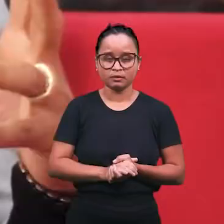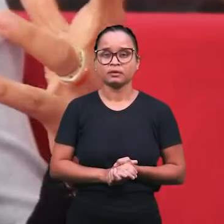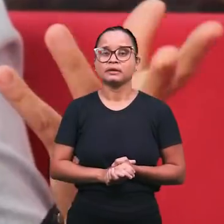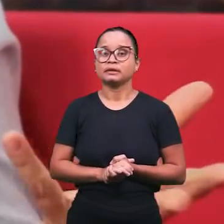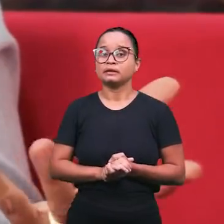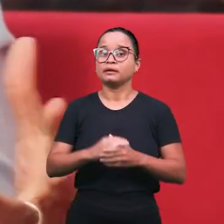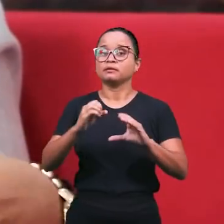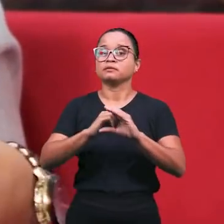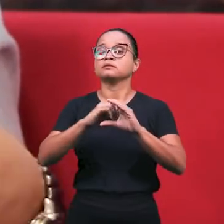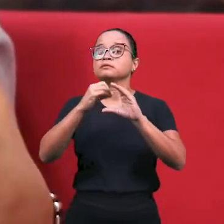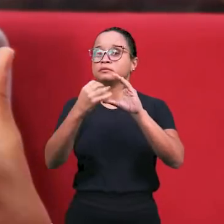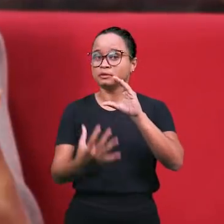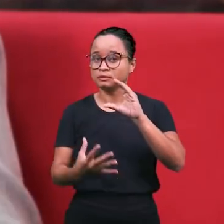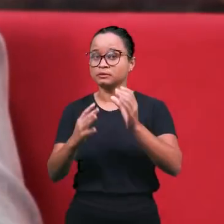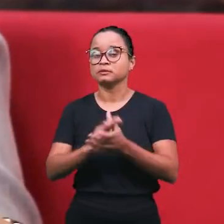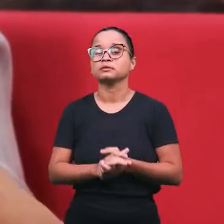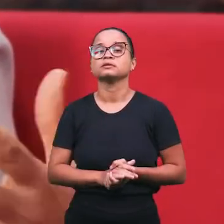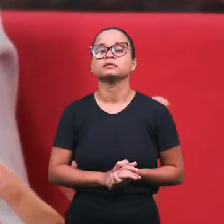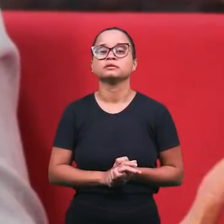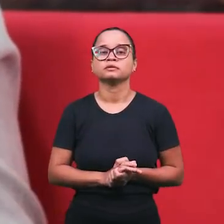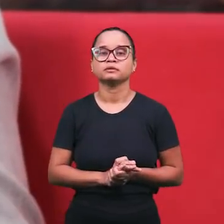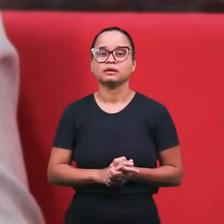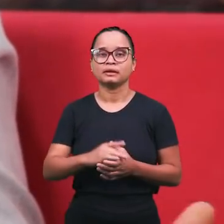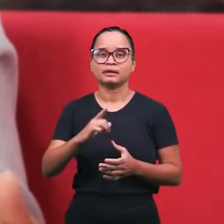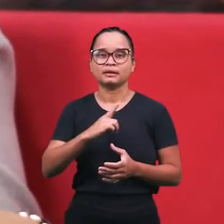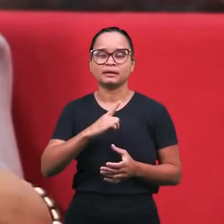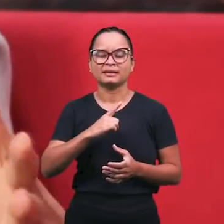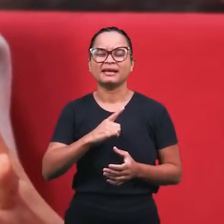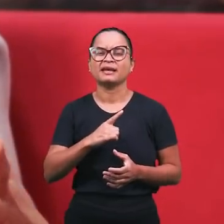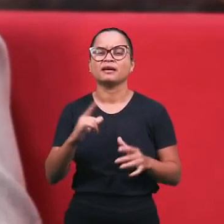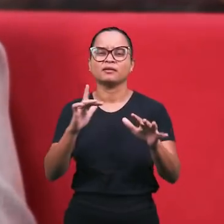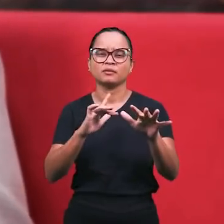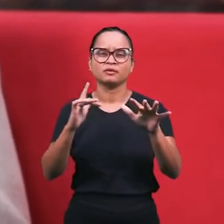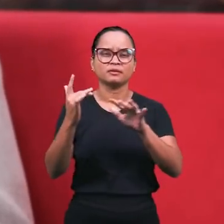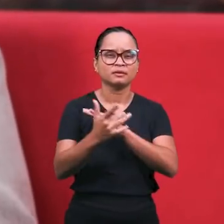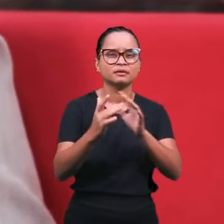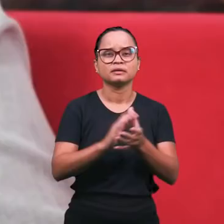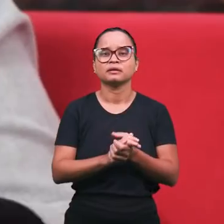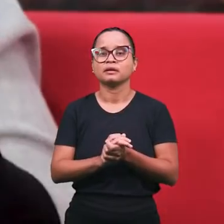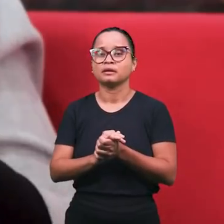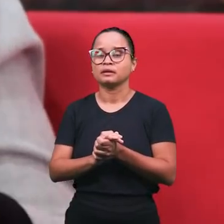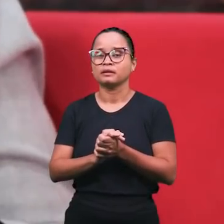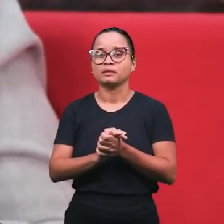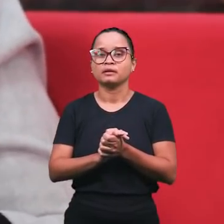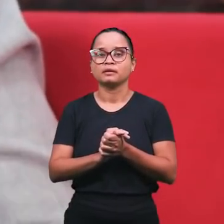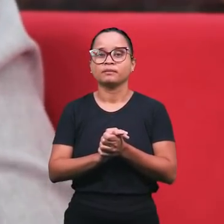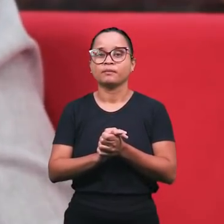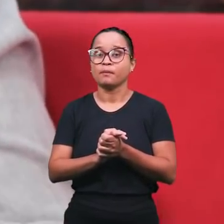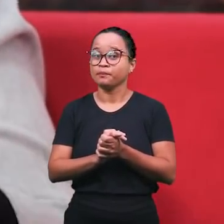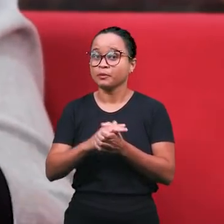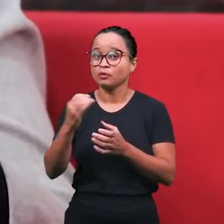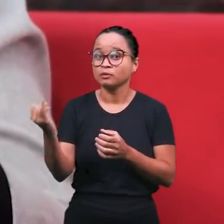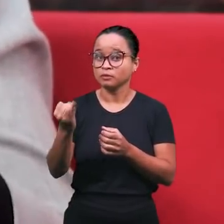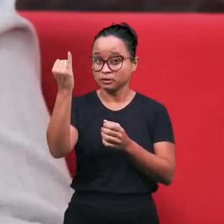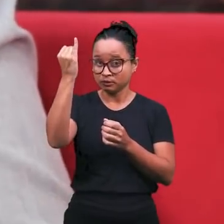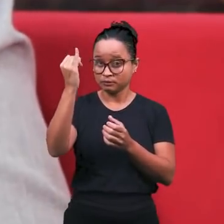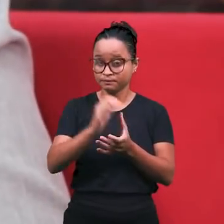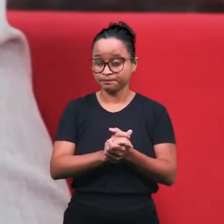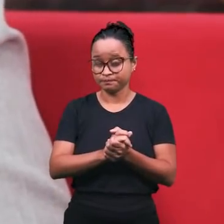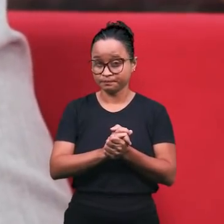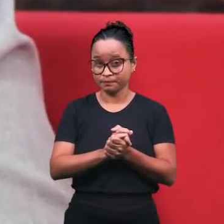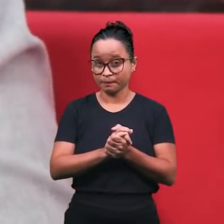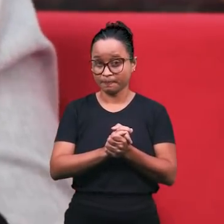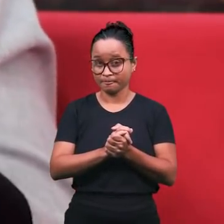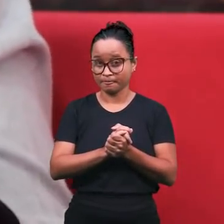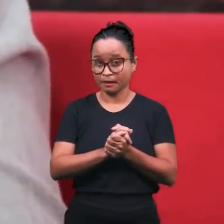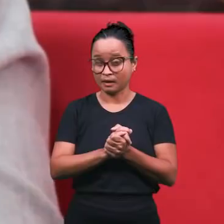aspecto intrauterino, ela evoluiu muito com os ultrassons 3D, 4D, da importância já de você comunicar com o